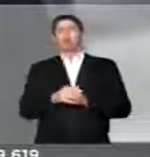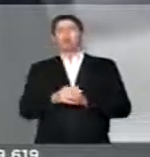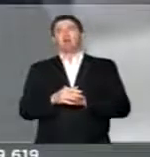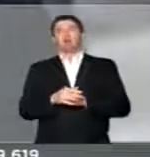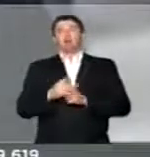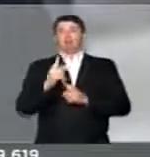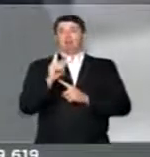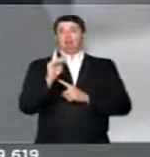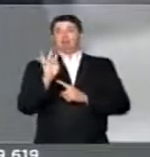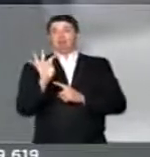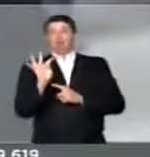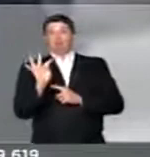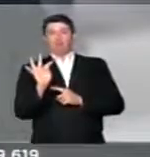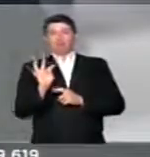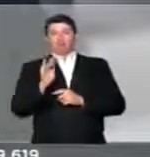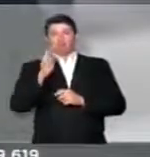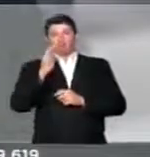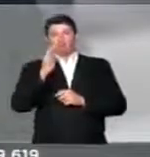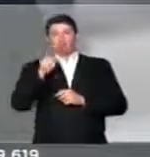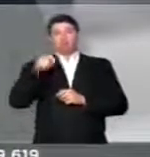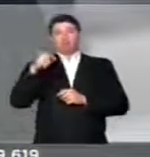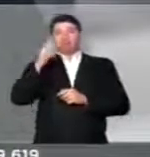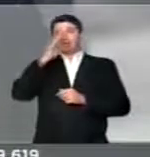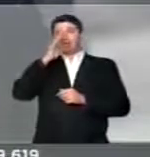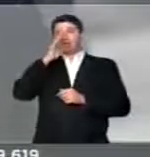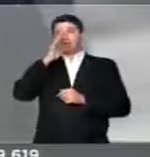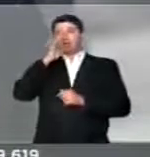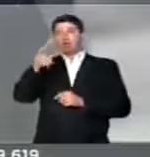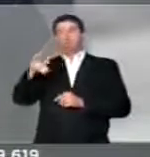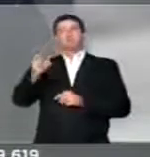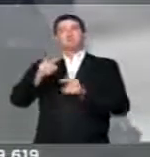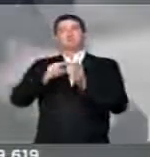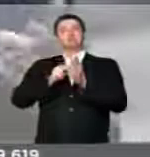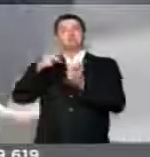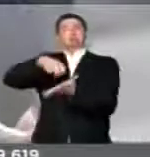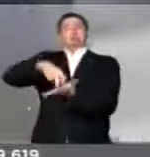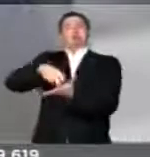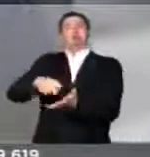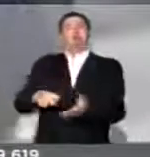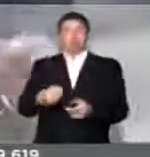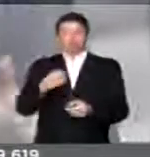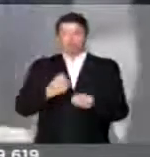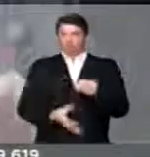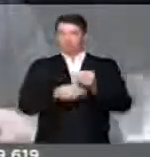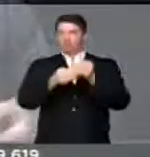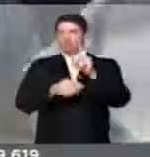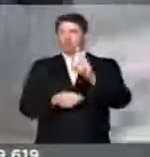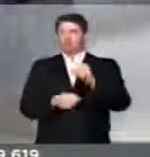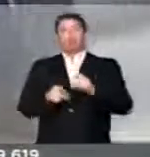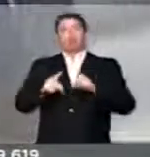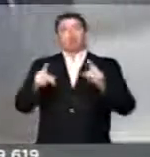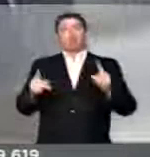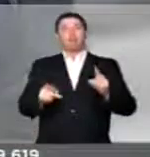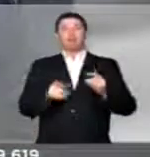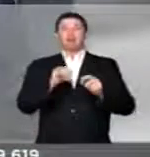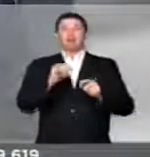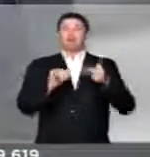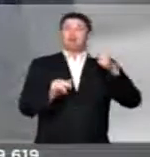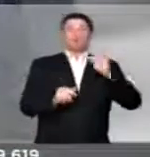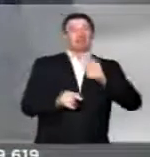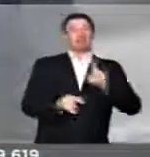para o PT quem está sendo acusado já está condenado. Só que eu complemento isso, desde que não seja